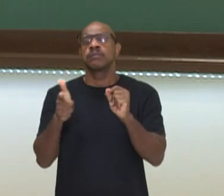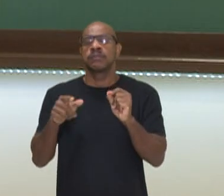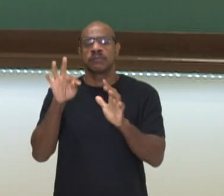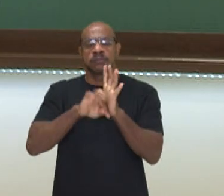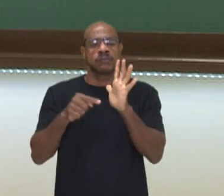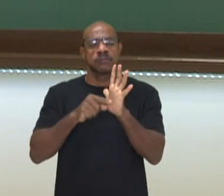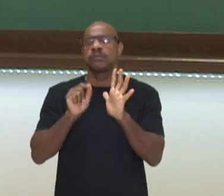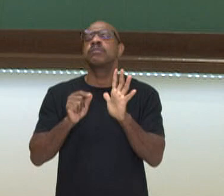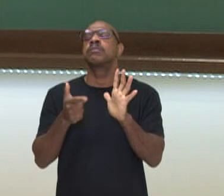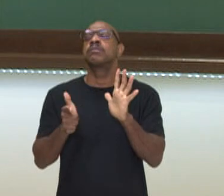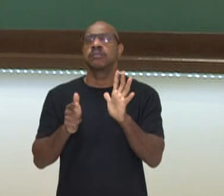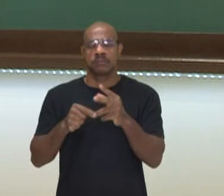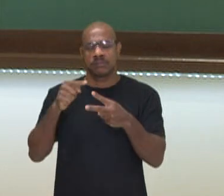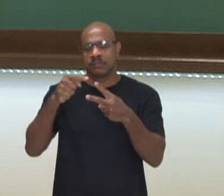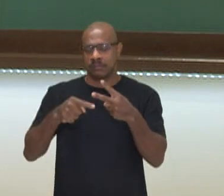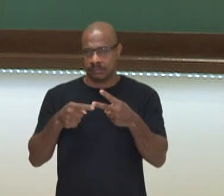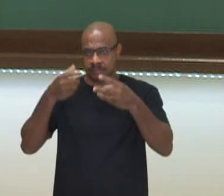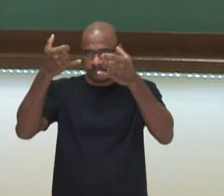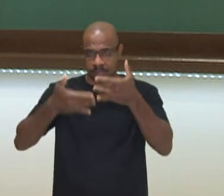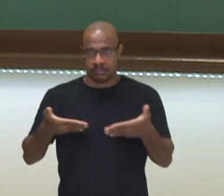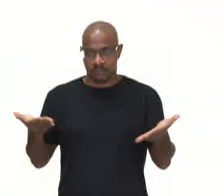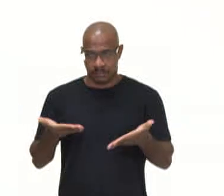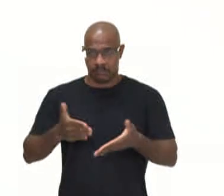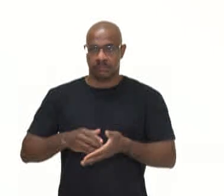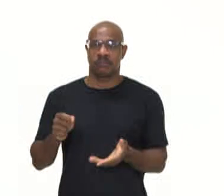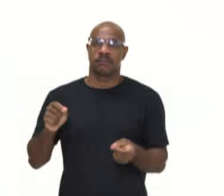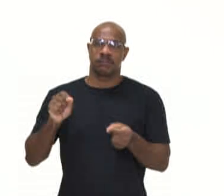não vou traduzir, já volto aí para conferir, bora lá.